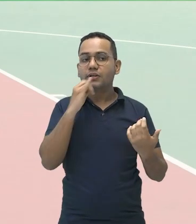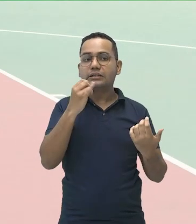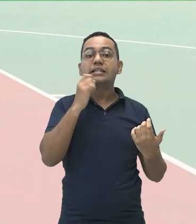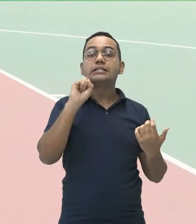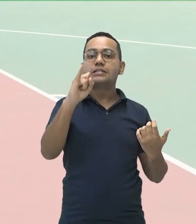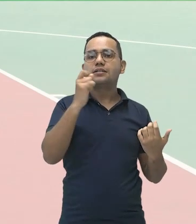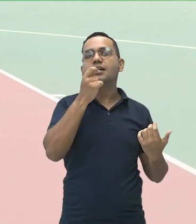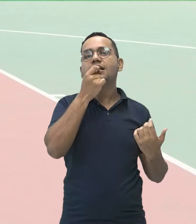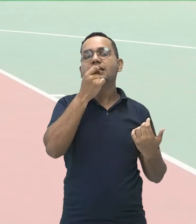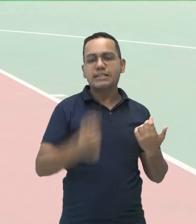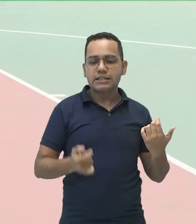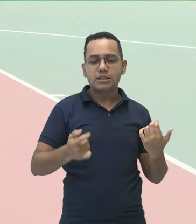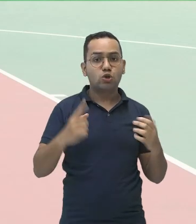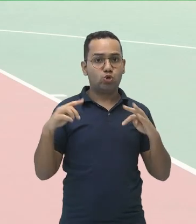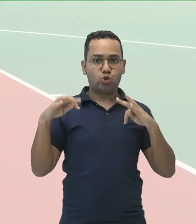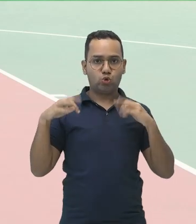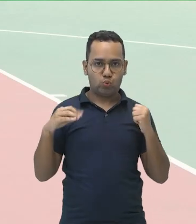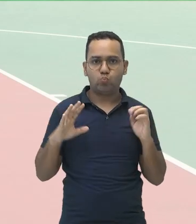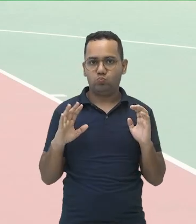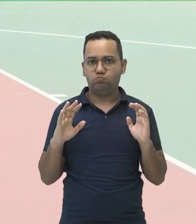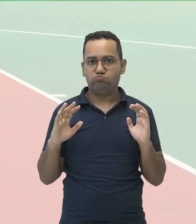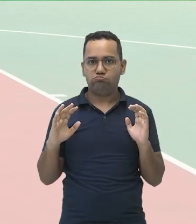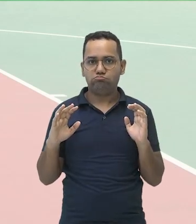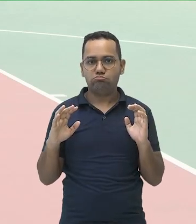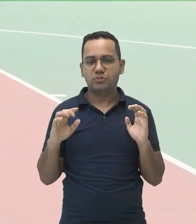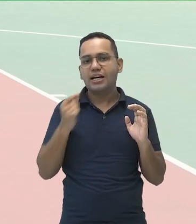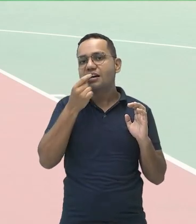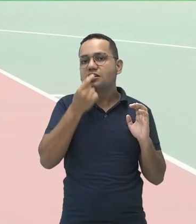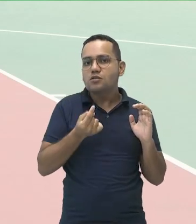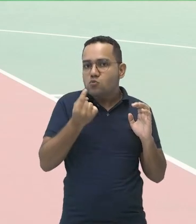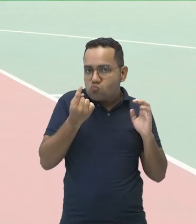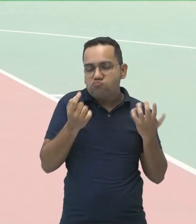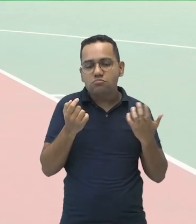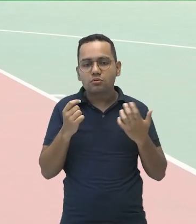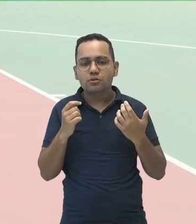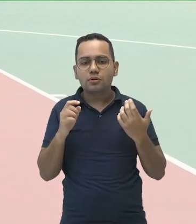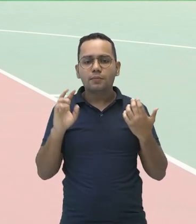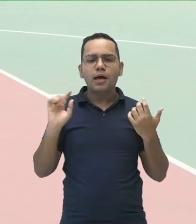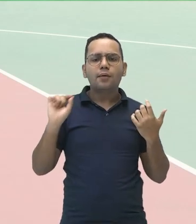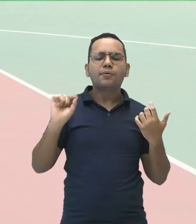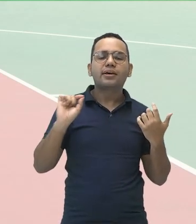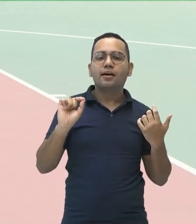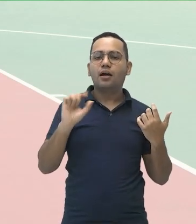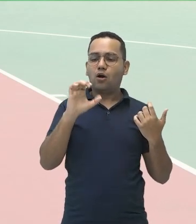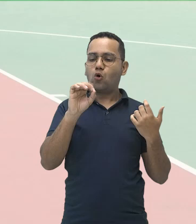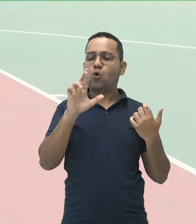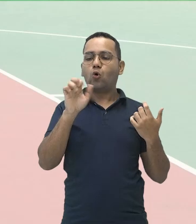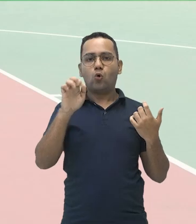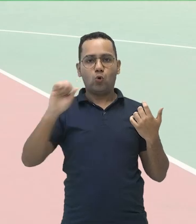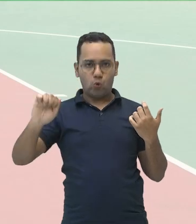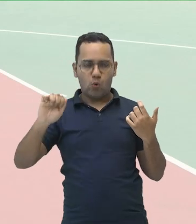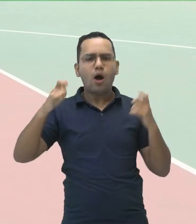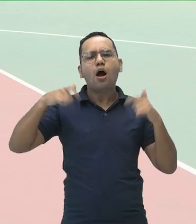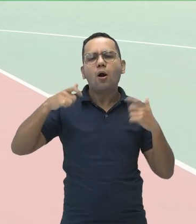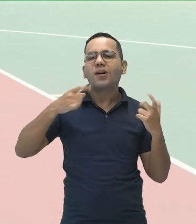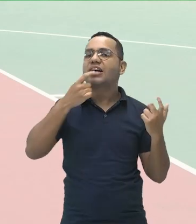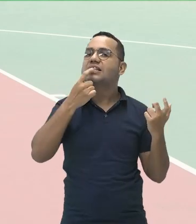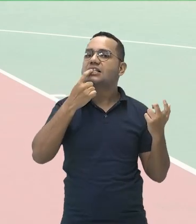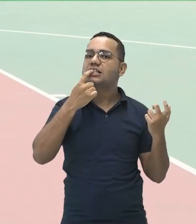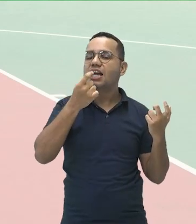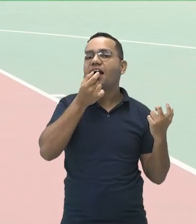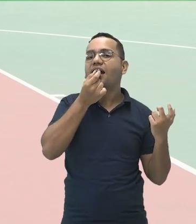por inteiro, tá bom? E mais uma vez, segurando sempre pela coroa, nunca pela raiz, porque você pode infeccionar ali ou